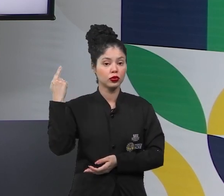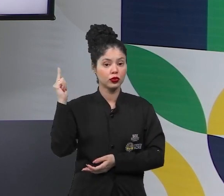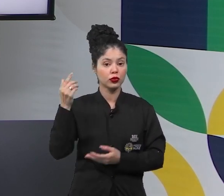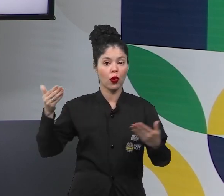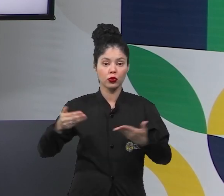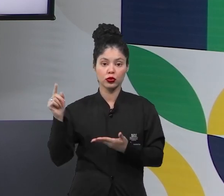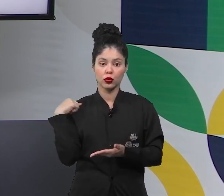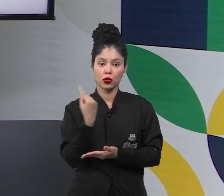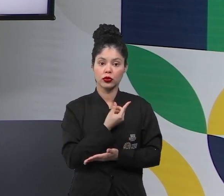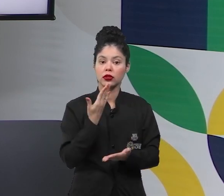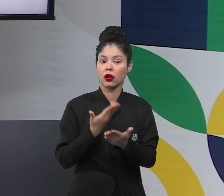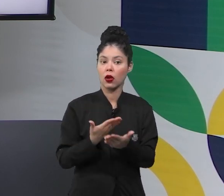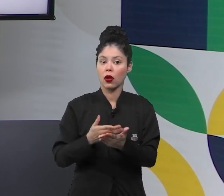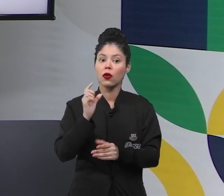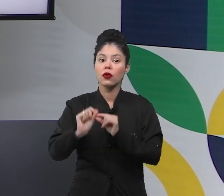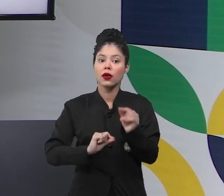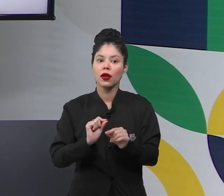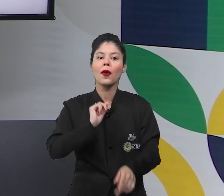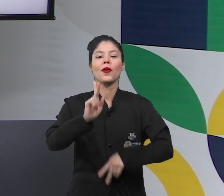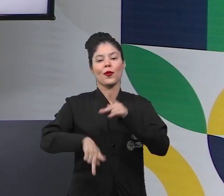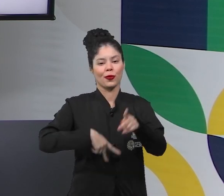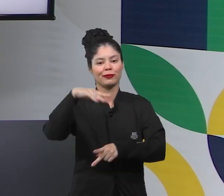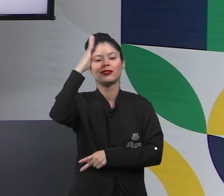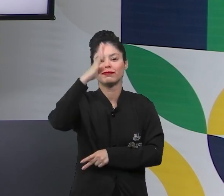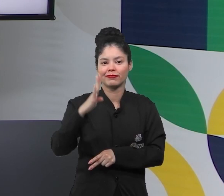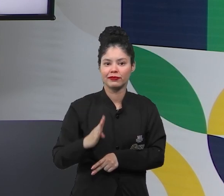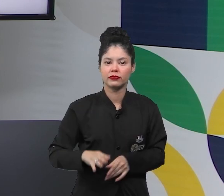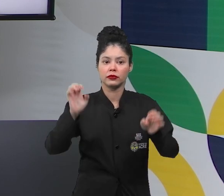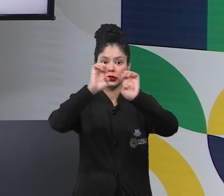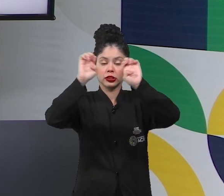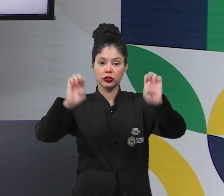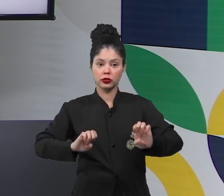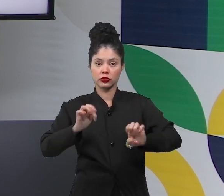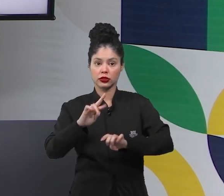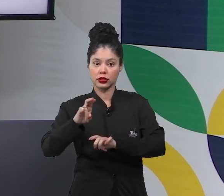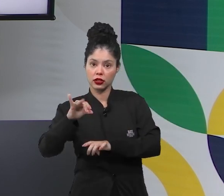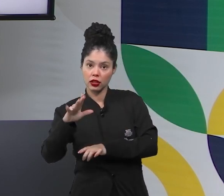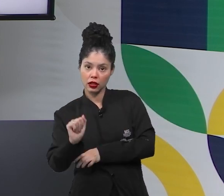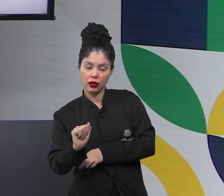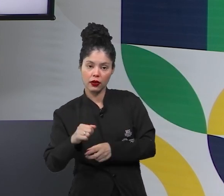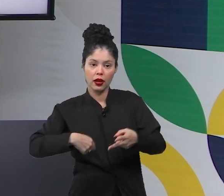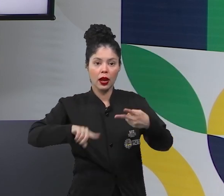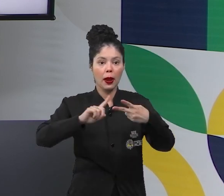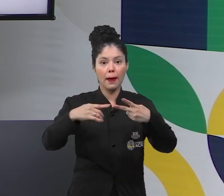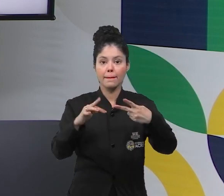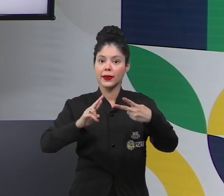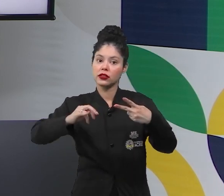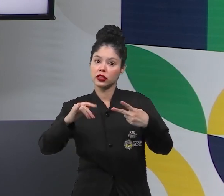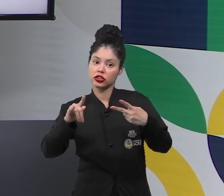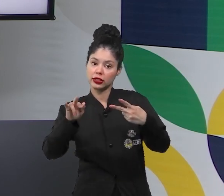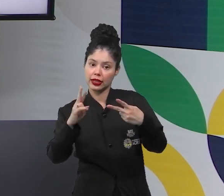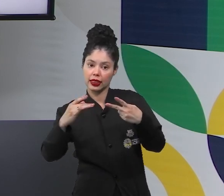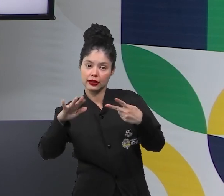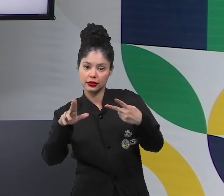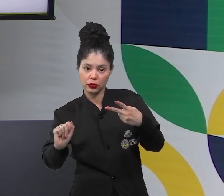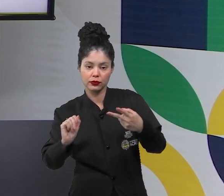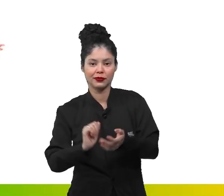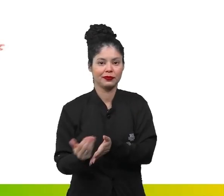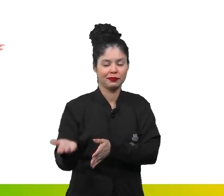a nossa aula de hoje é População Brasileira, Estrutura Etária e Miscigenação. Vamos então à nossa